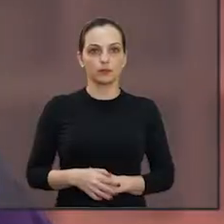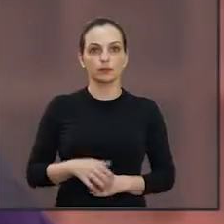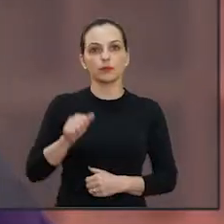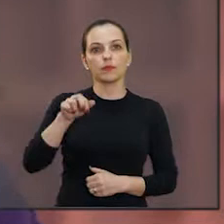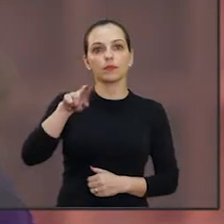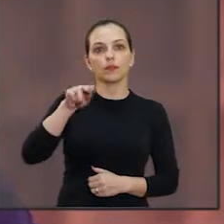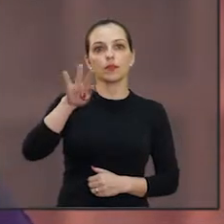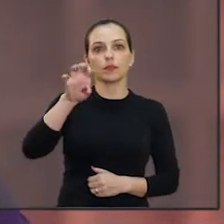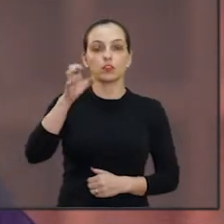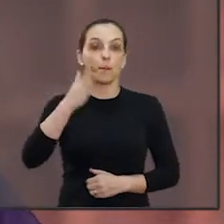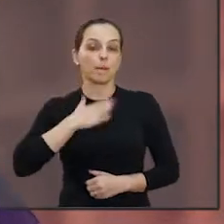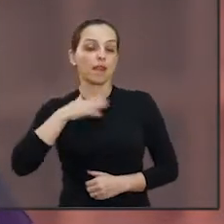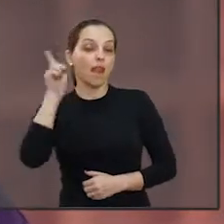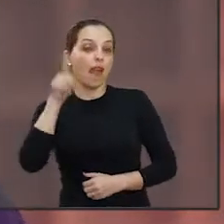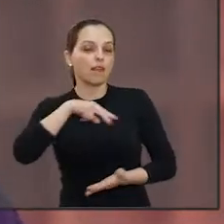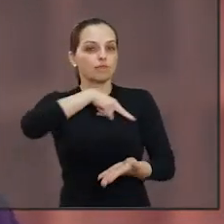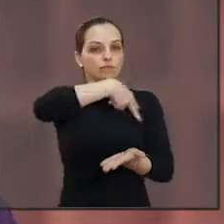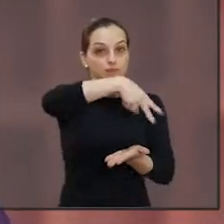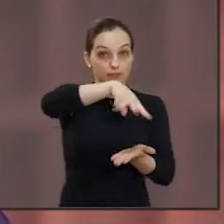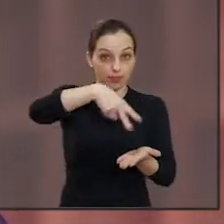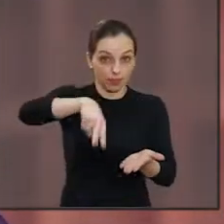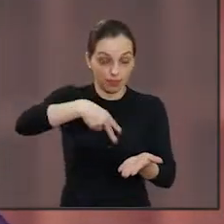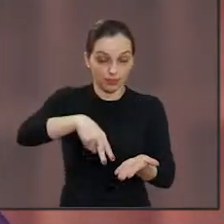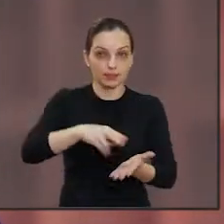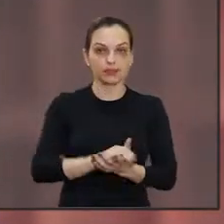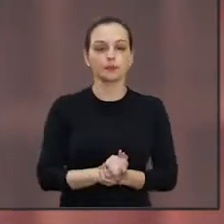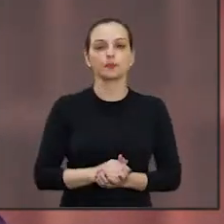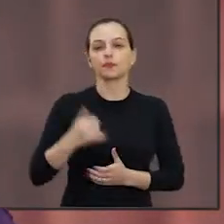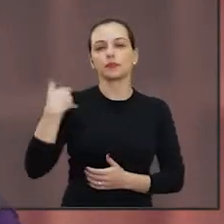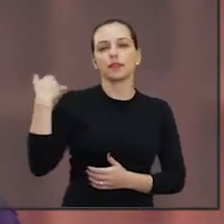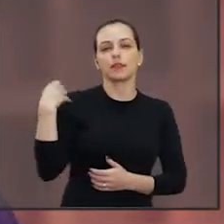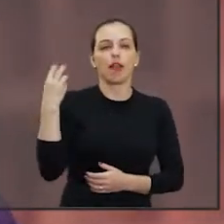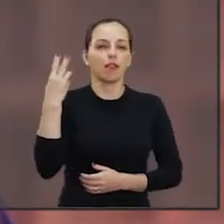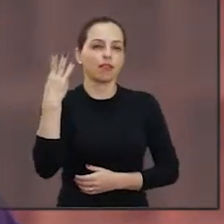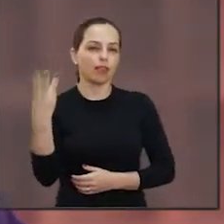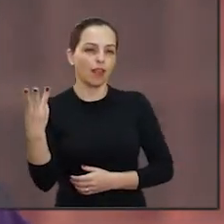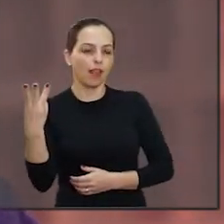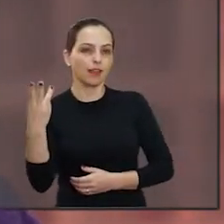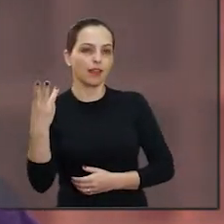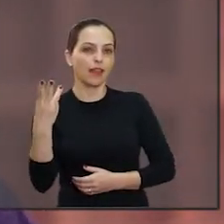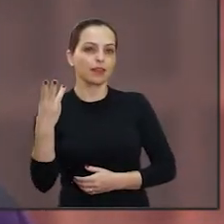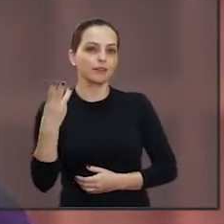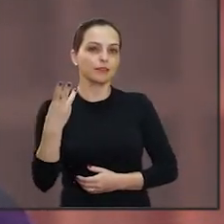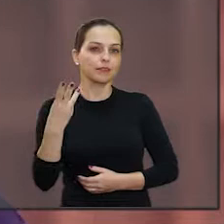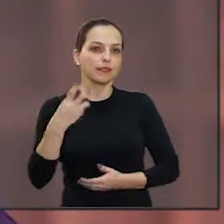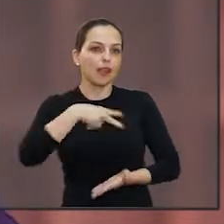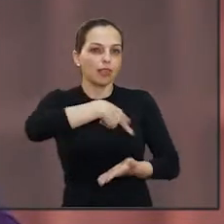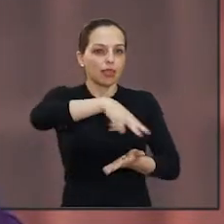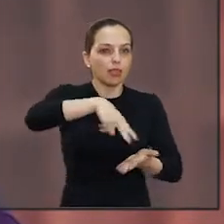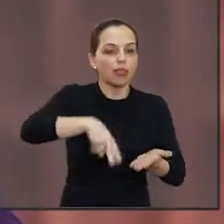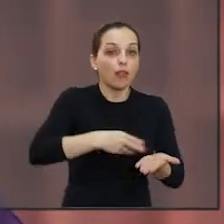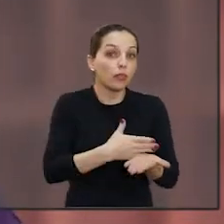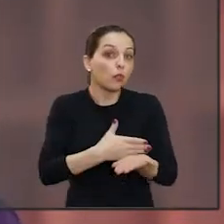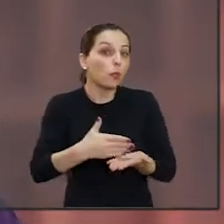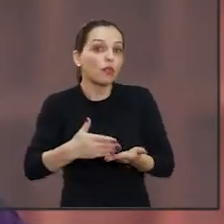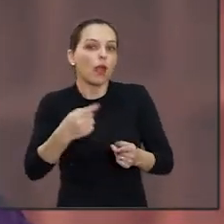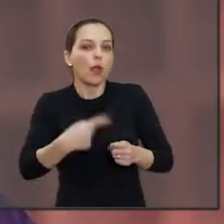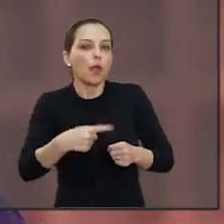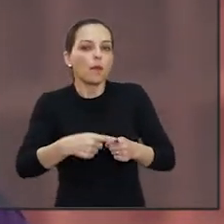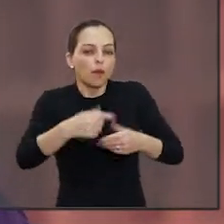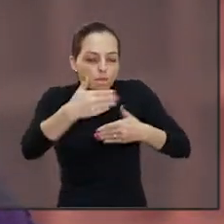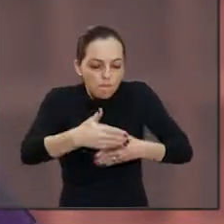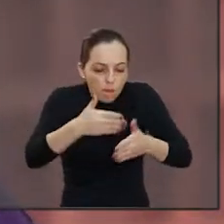A minha arte é a dança. E eu comecei muito pequenininha, assim. Quando eu tinha uns 3 aninhos, o meu pai sempre foi